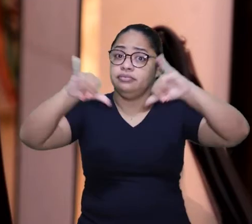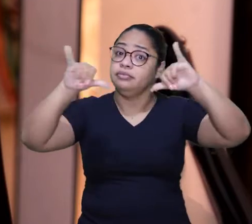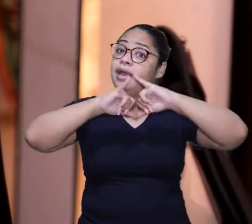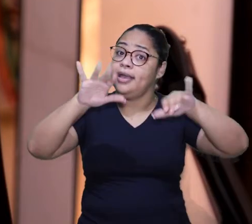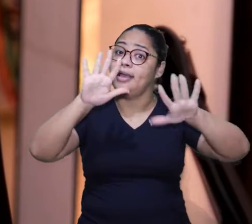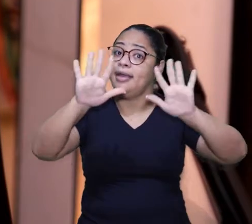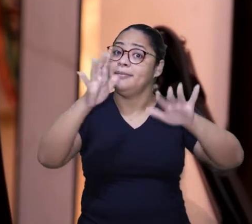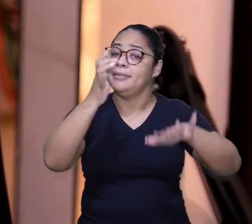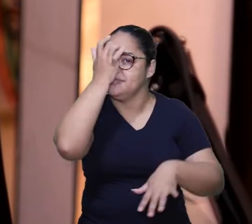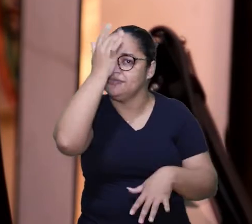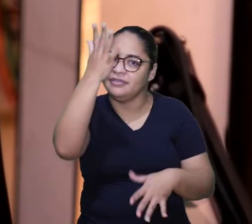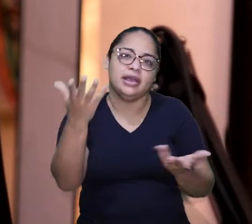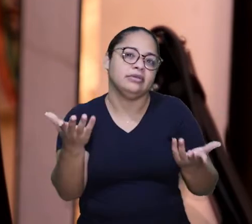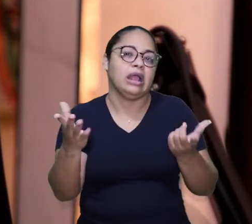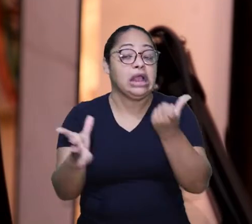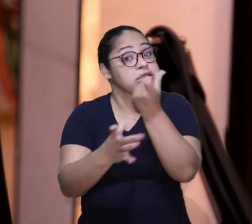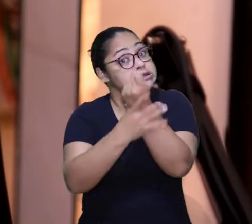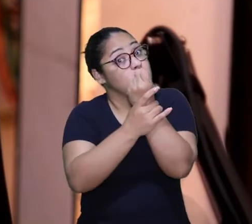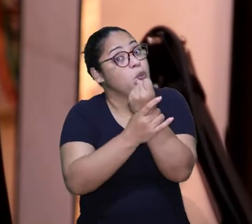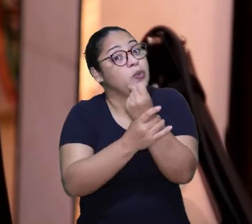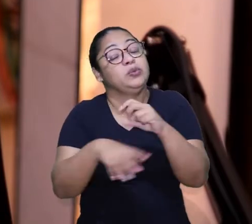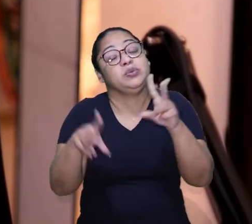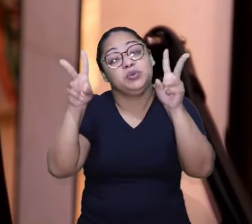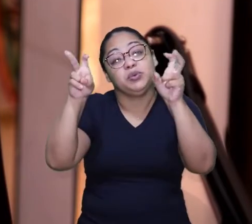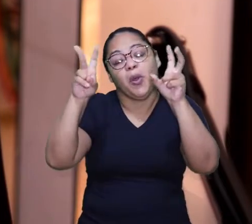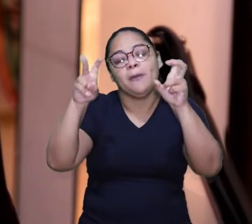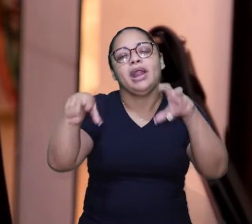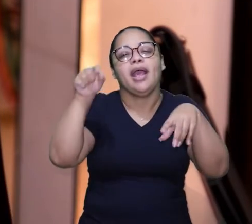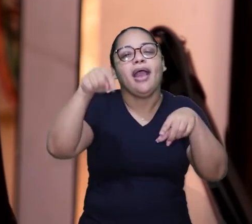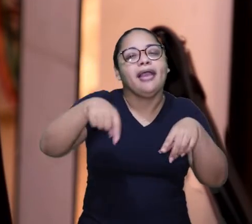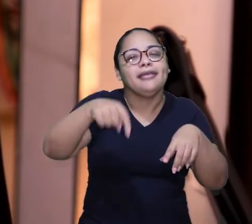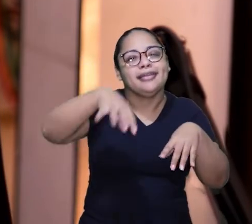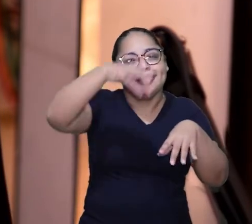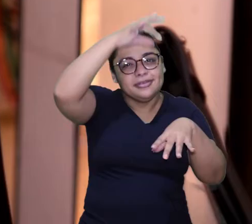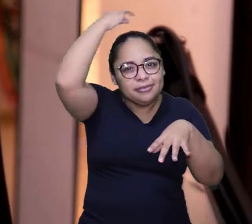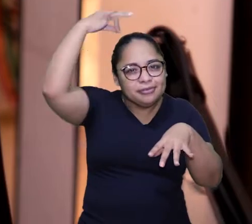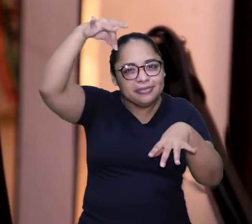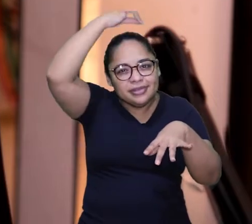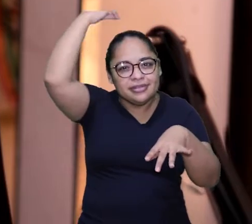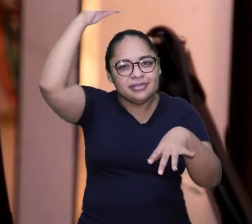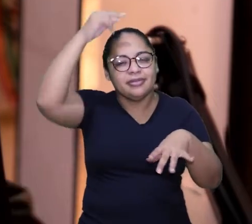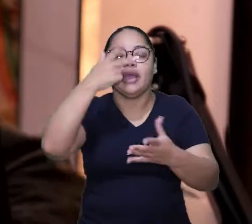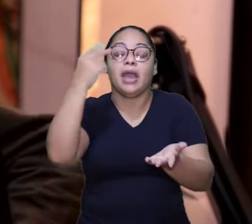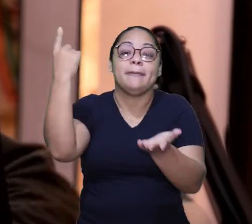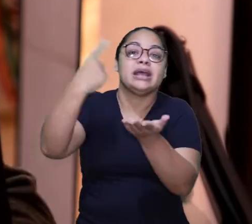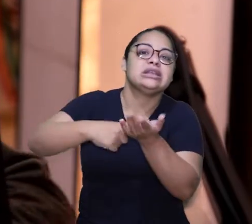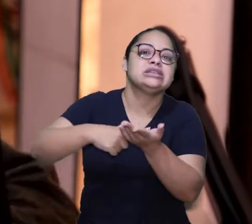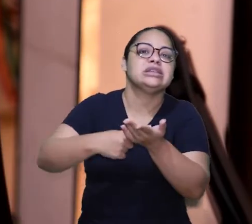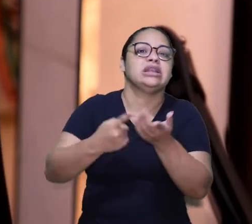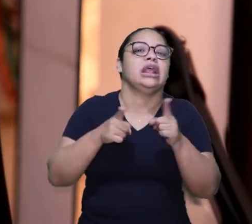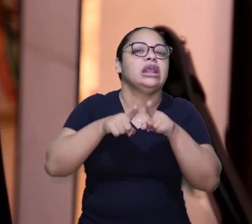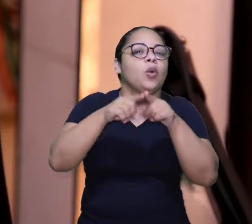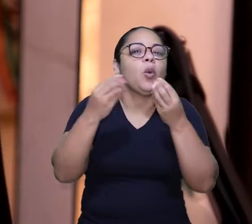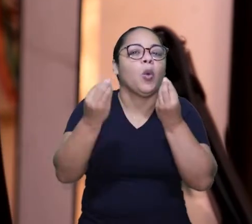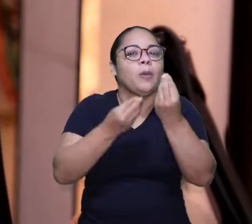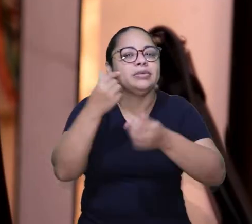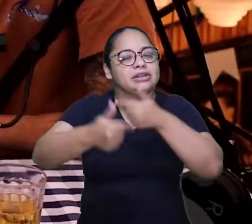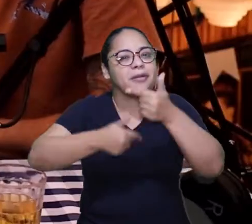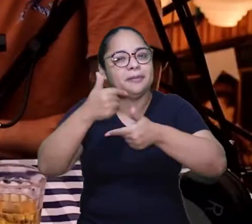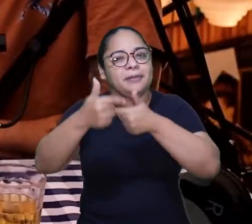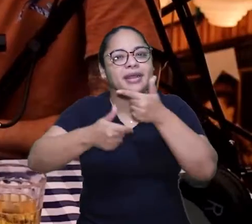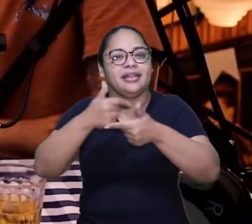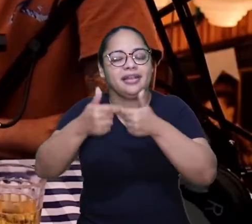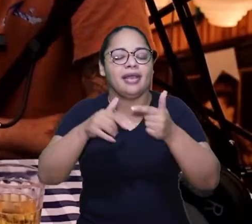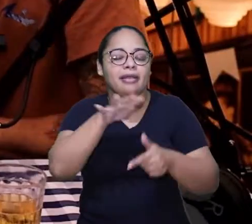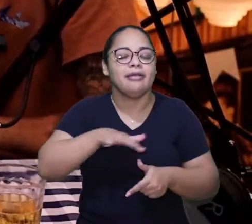é muito mais seguro eu ficar só na linha do comportamento ali vou fechar minhas publis não tem não sabe não tem uma joaninha de